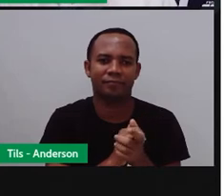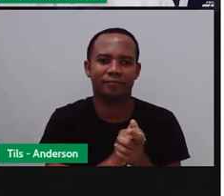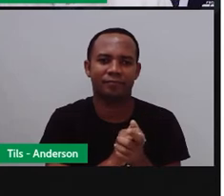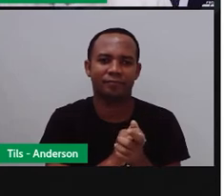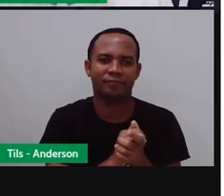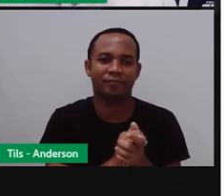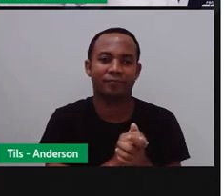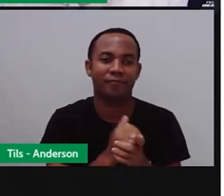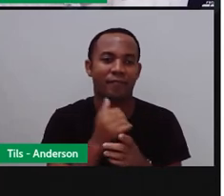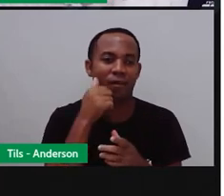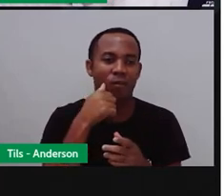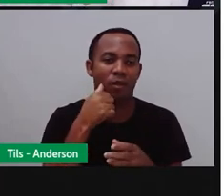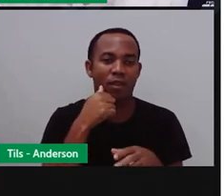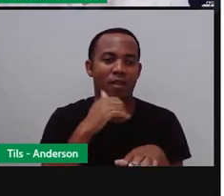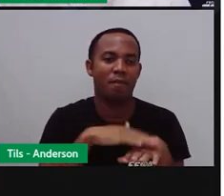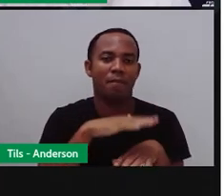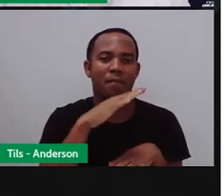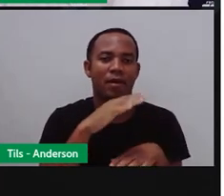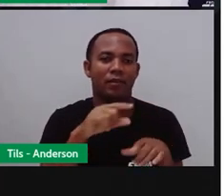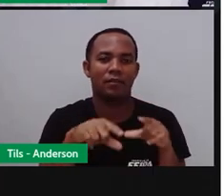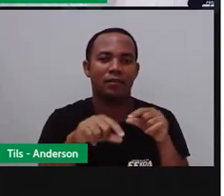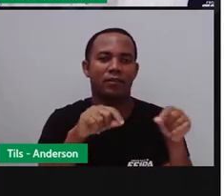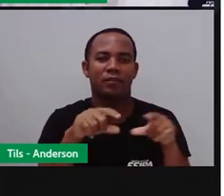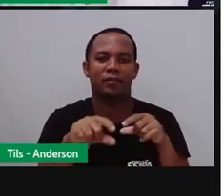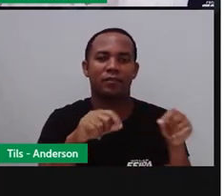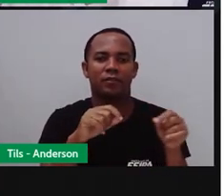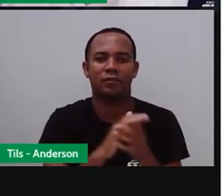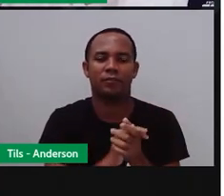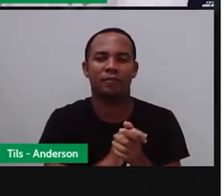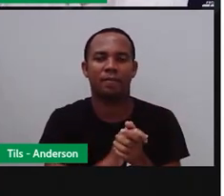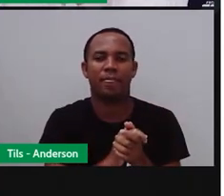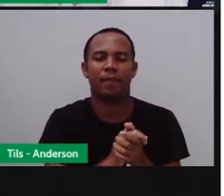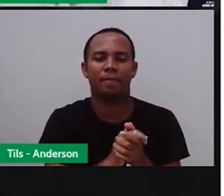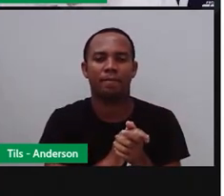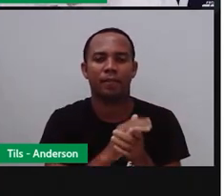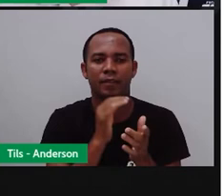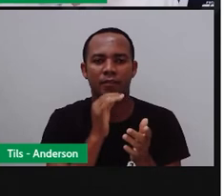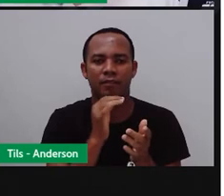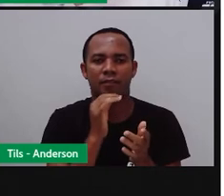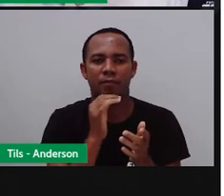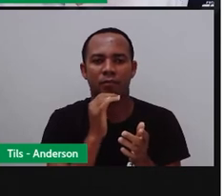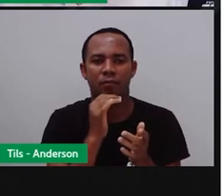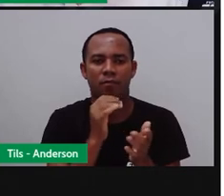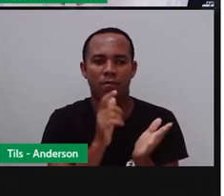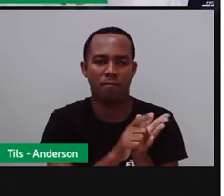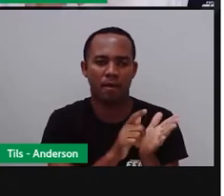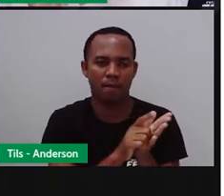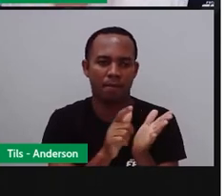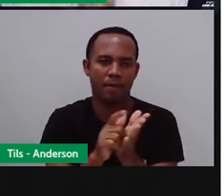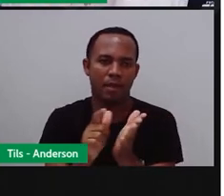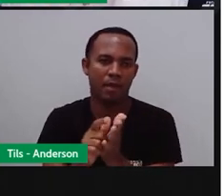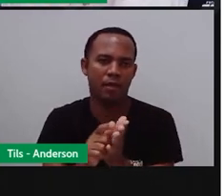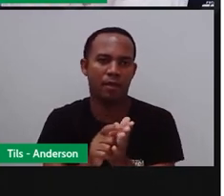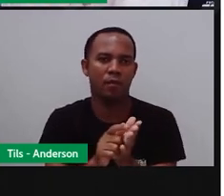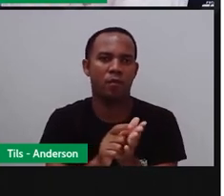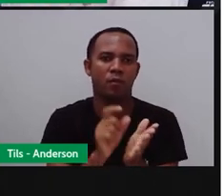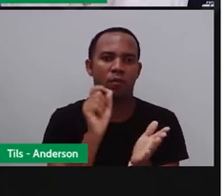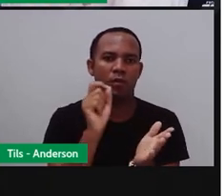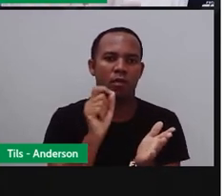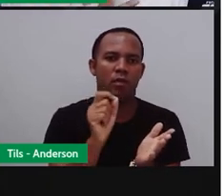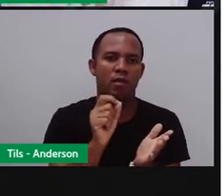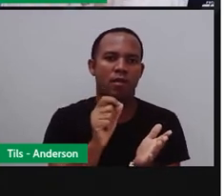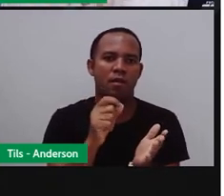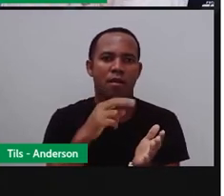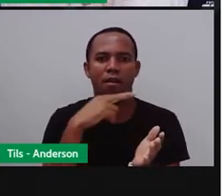Exatamente, as meninas, né? Bom, se cada papel que Rafael recolheu valesse por dois,